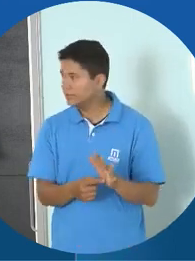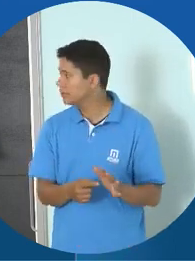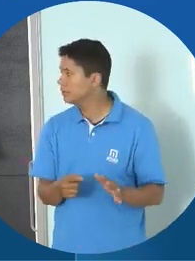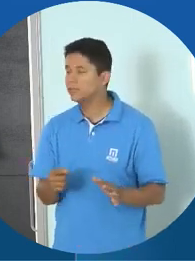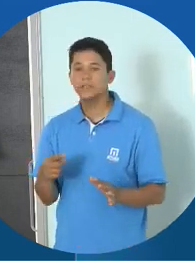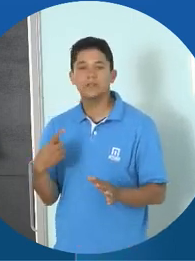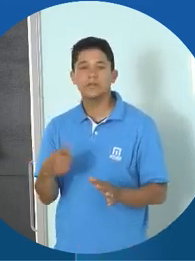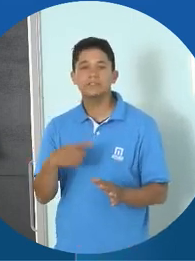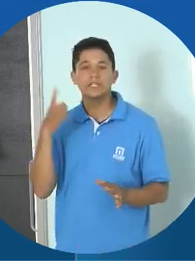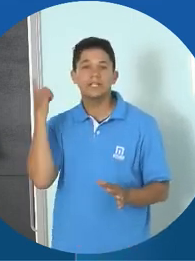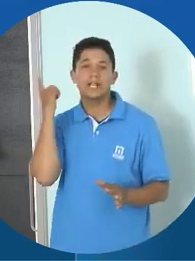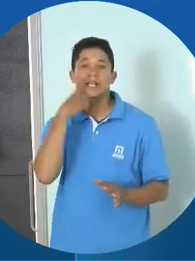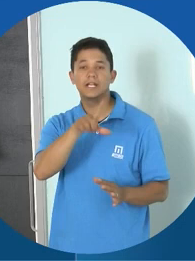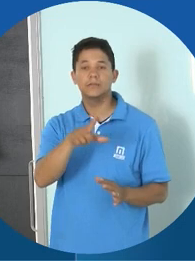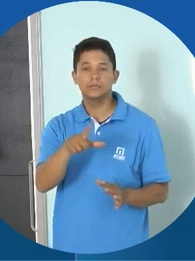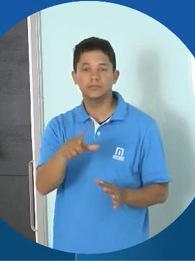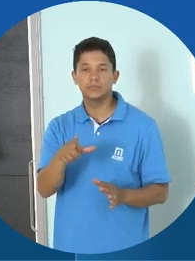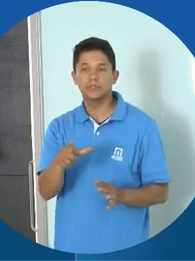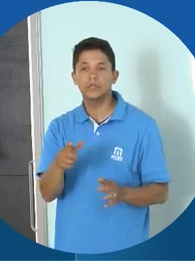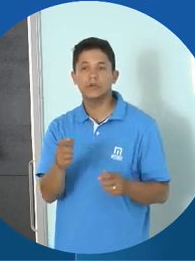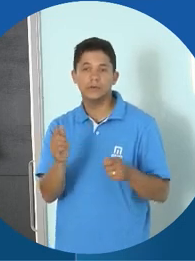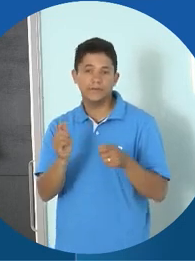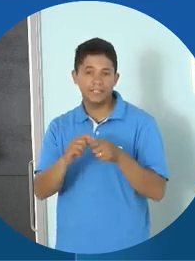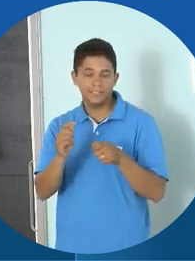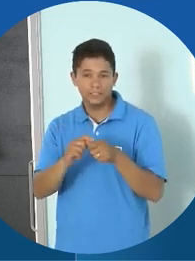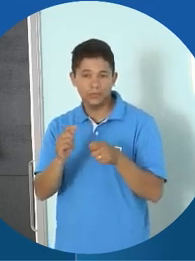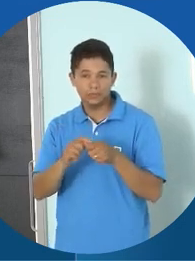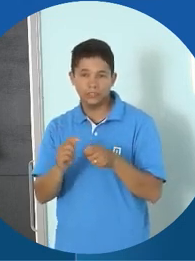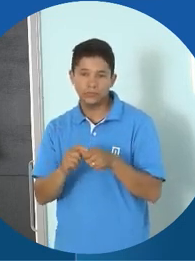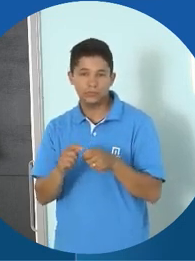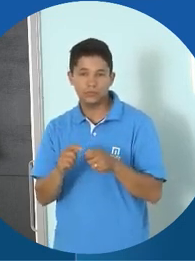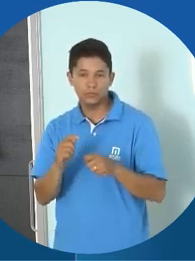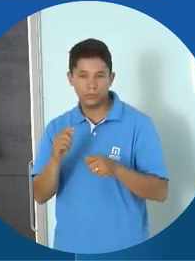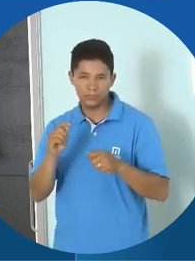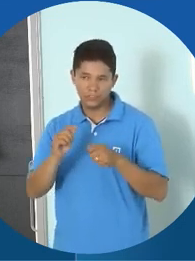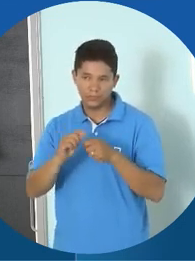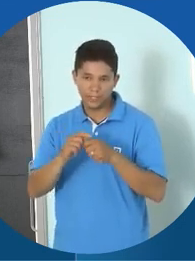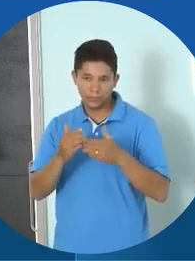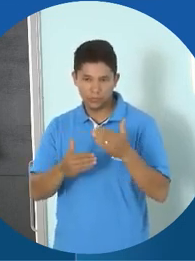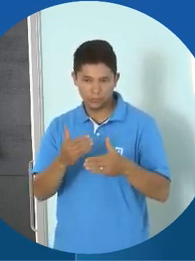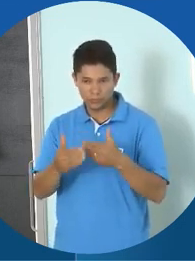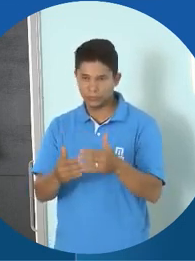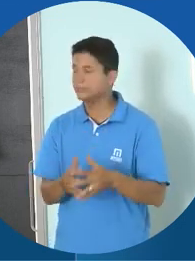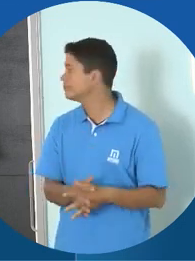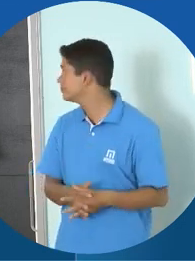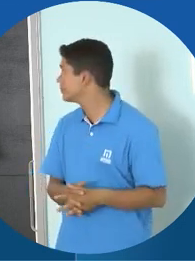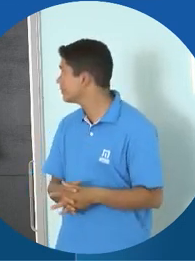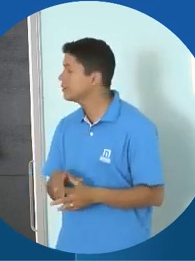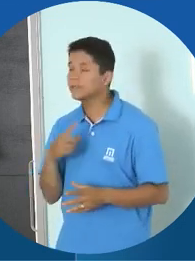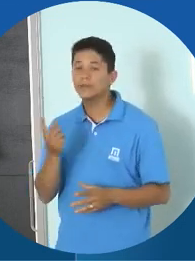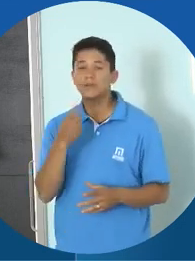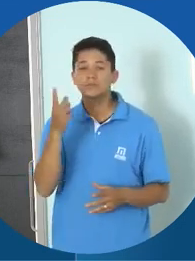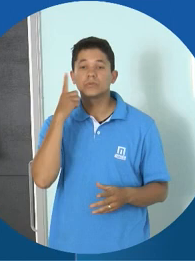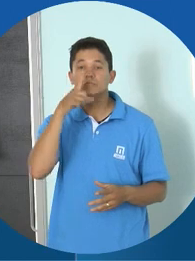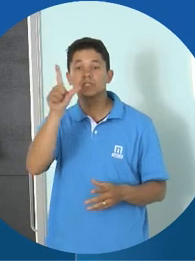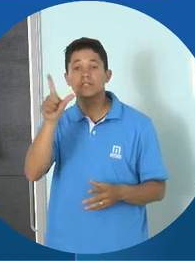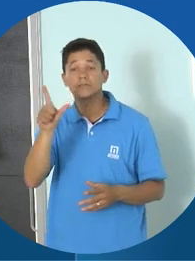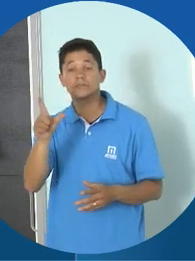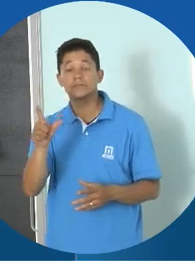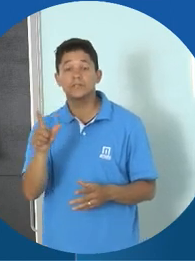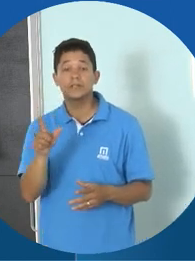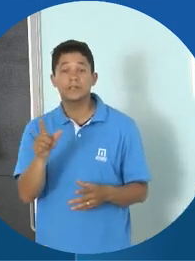ganho enorme em termos de execução do procedimento. Nós conseguimos